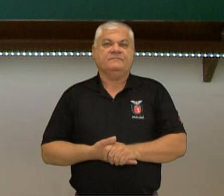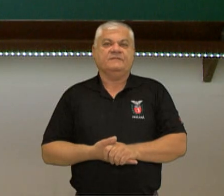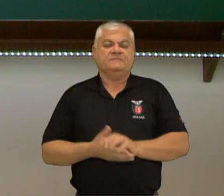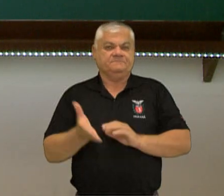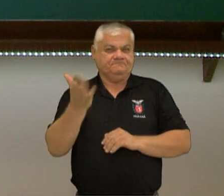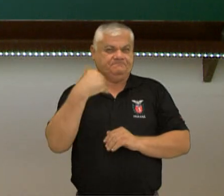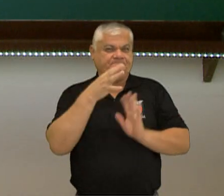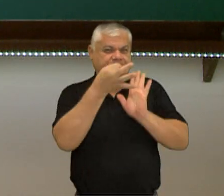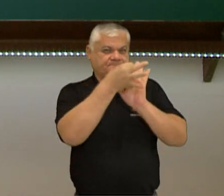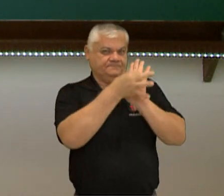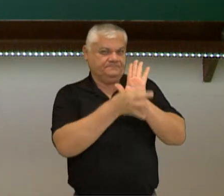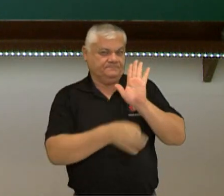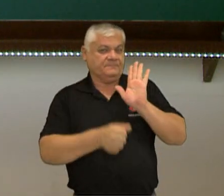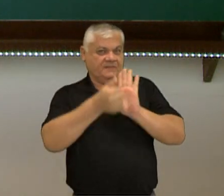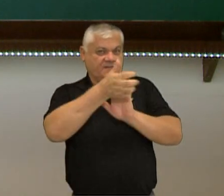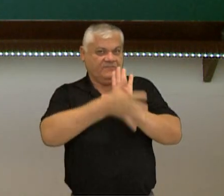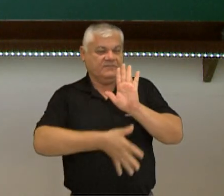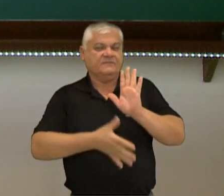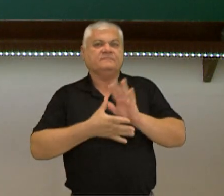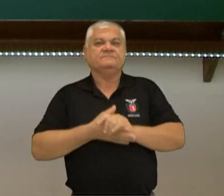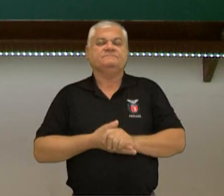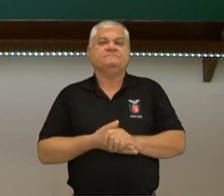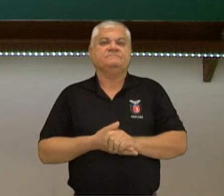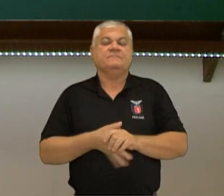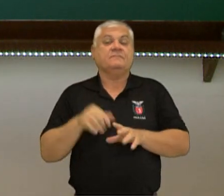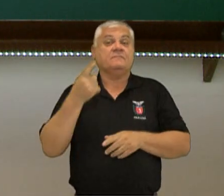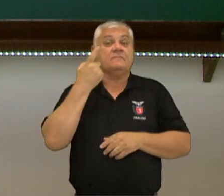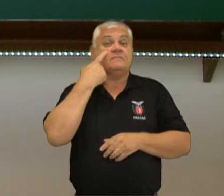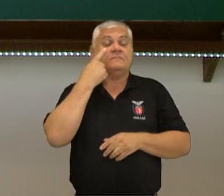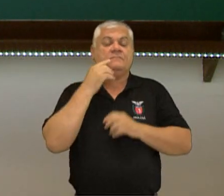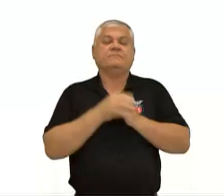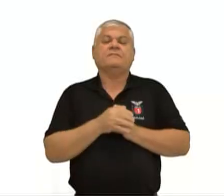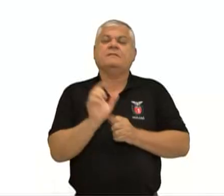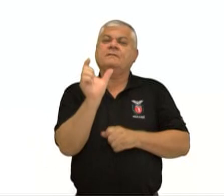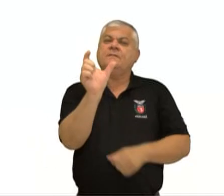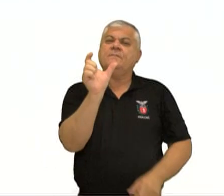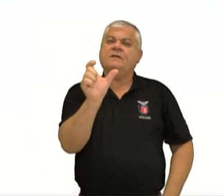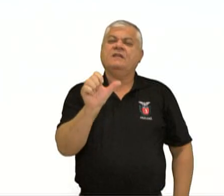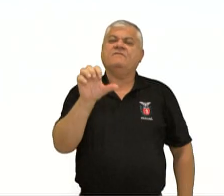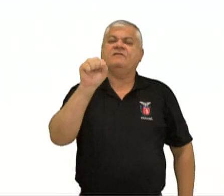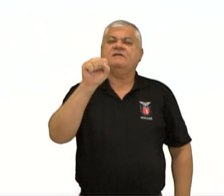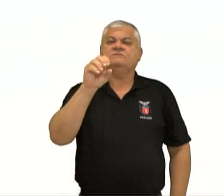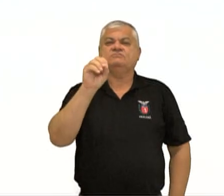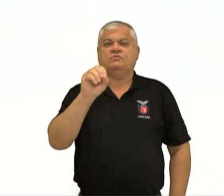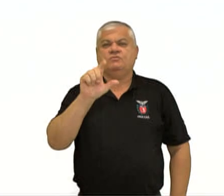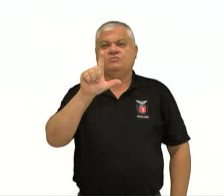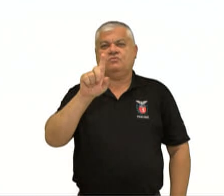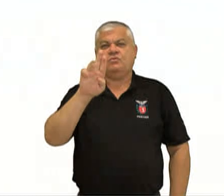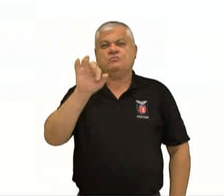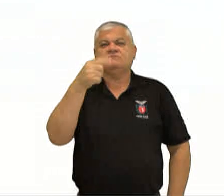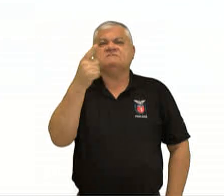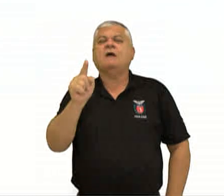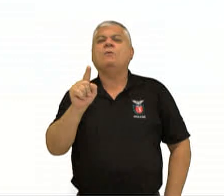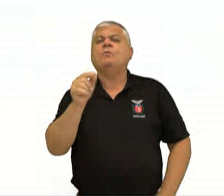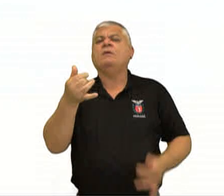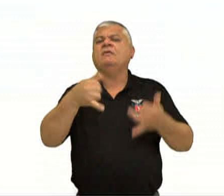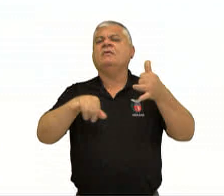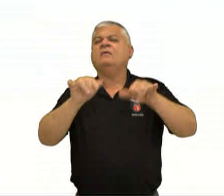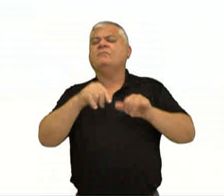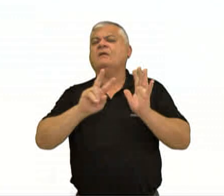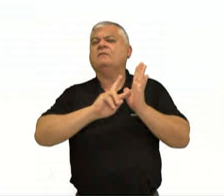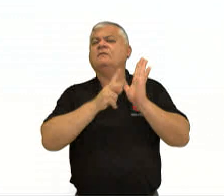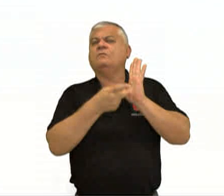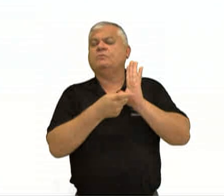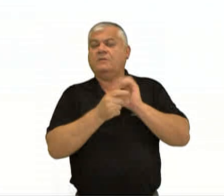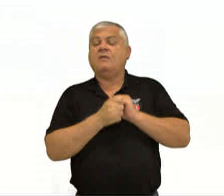Vamos para a correção da atividade? Olha só, qual o significado do termo solução para a química? Solução